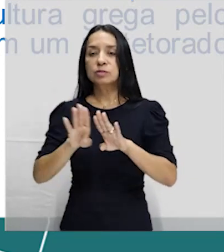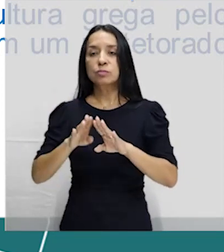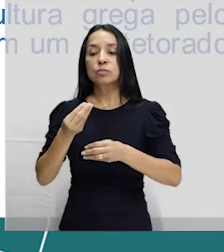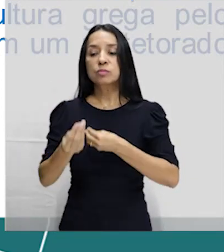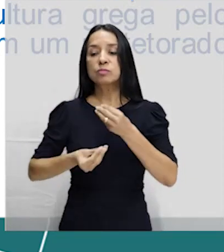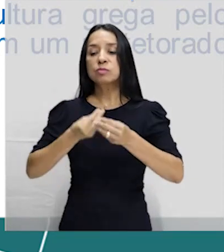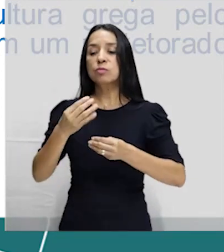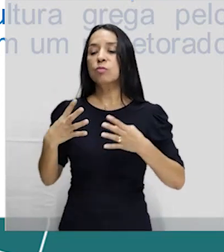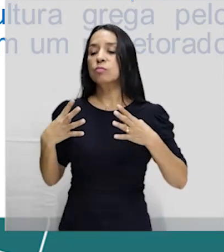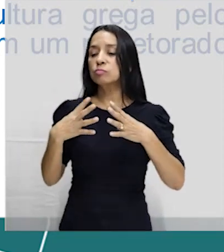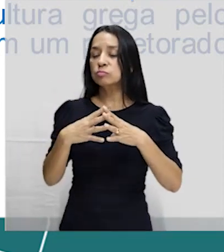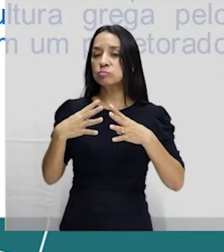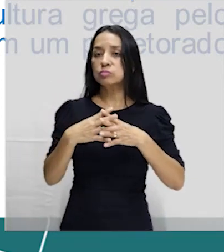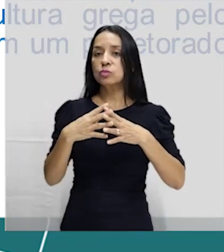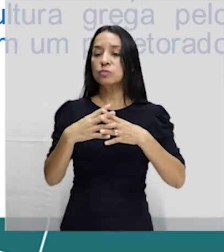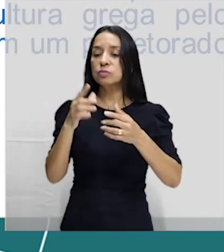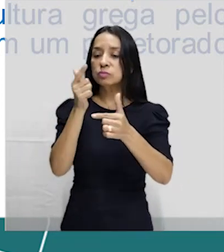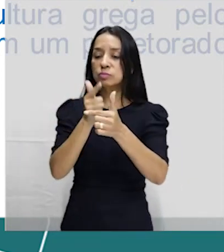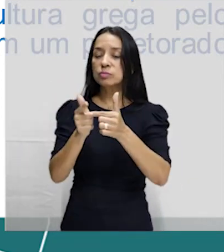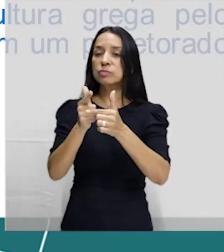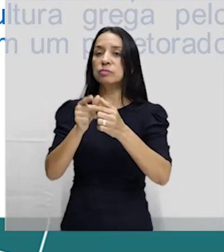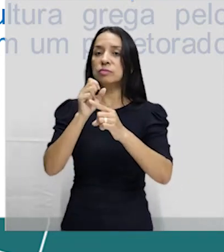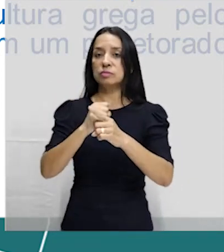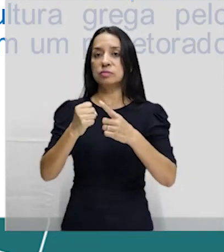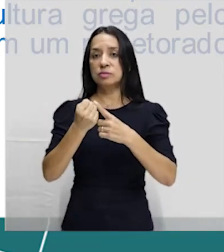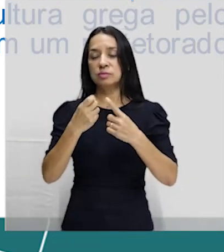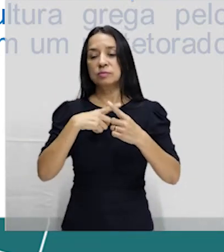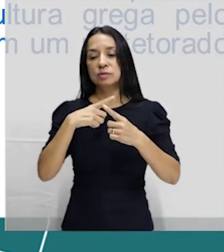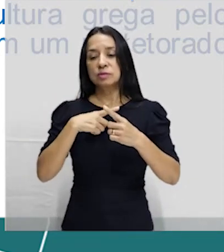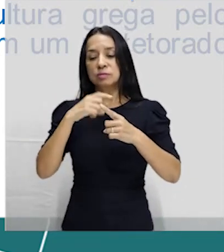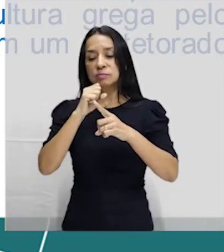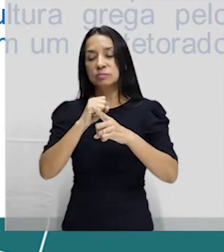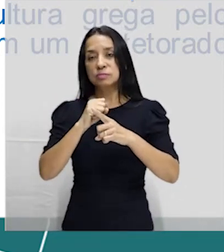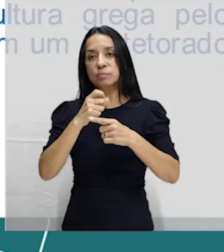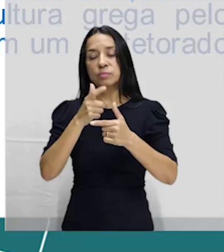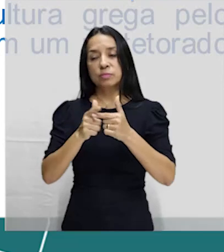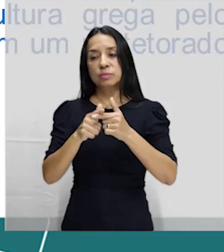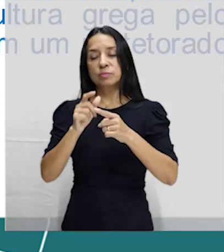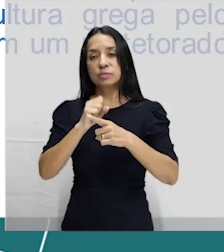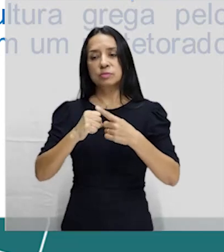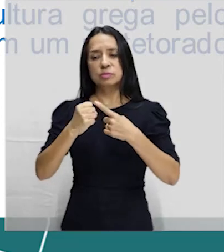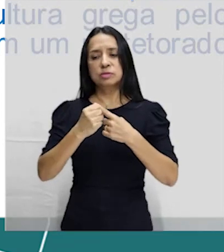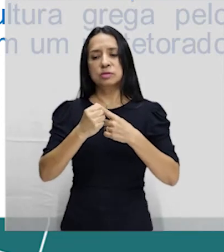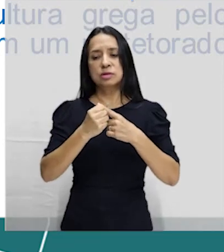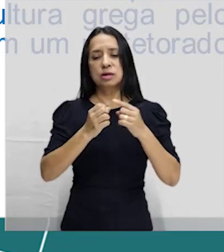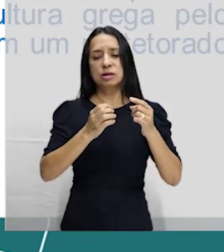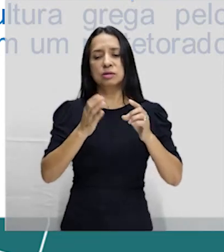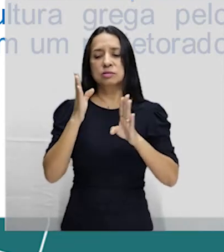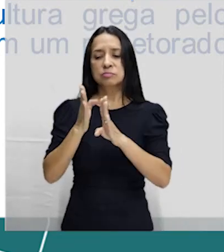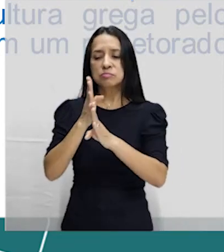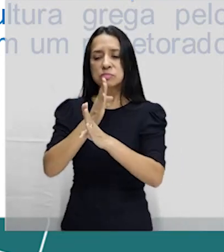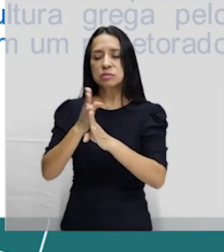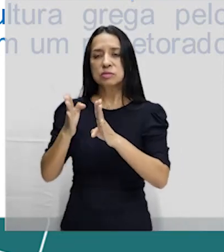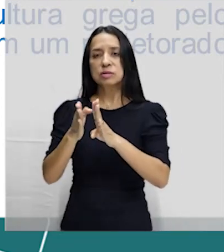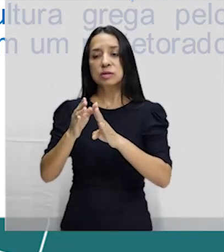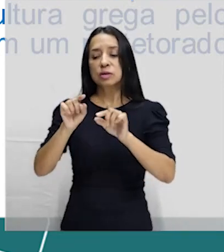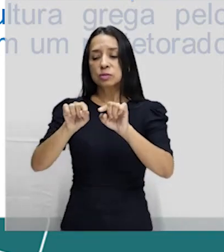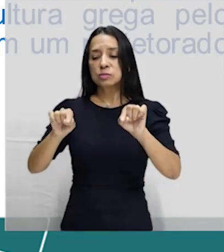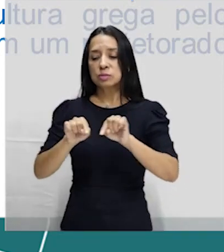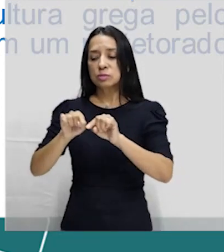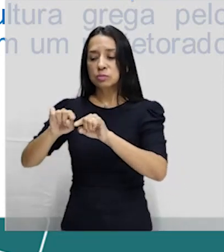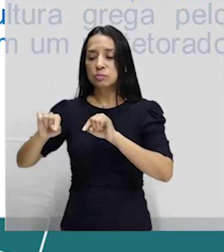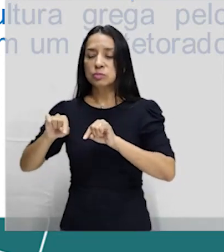como os conflitos sociais. Nós teremos conflitos sociais entre setores aristocráticos